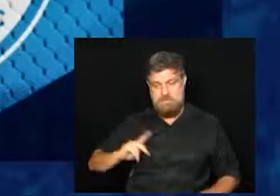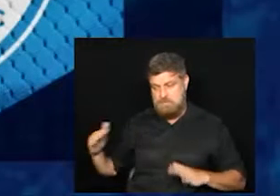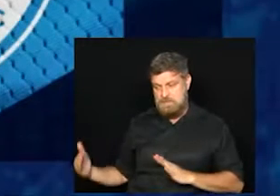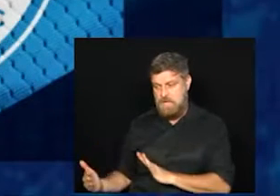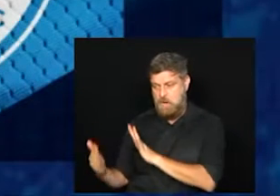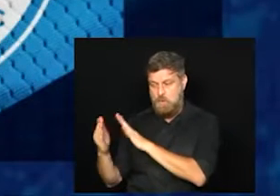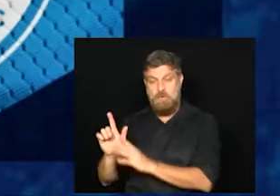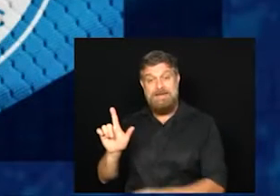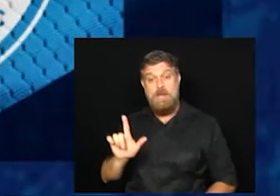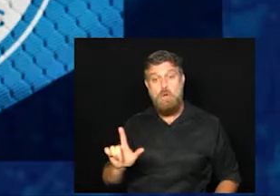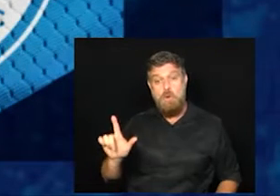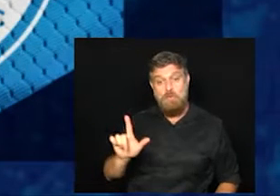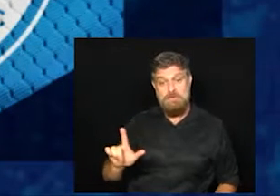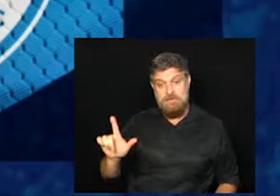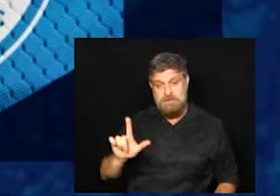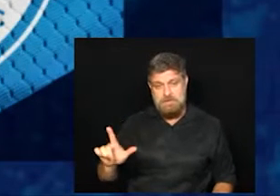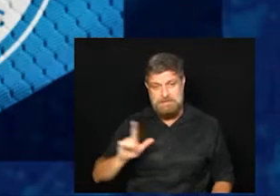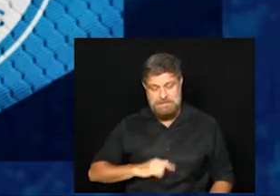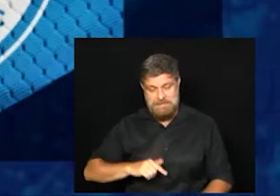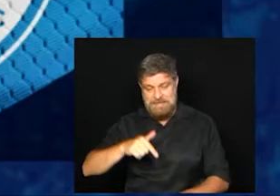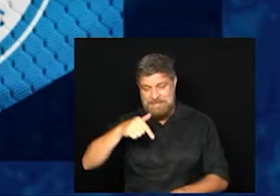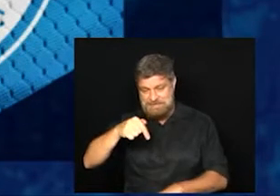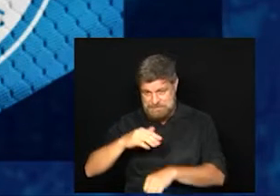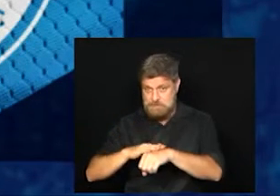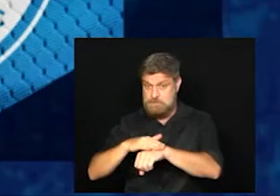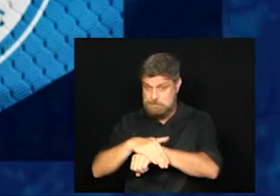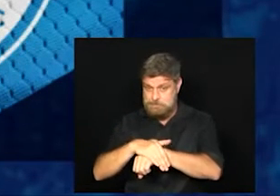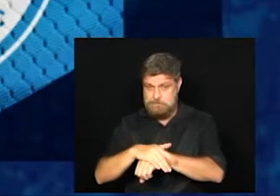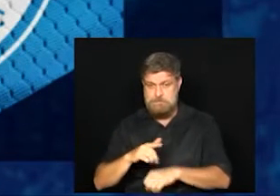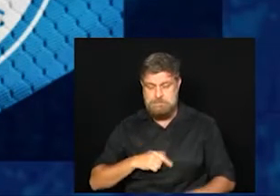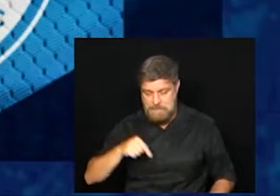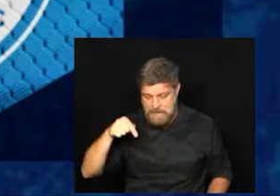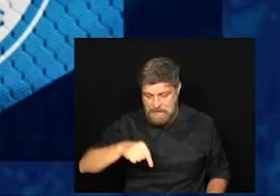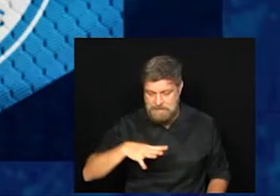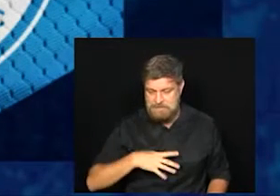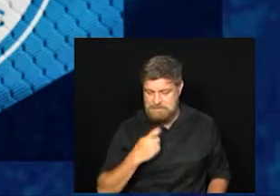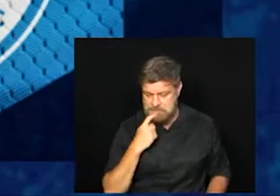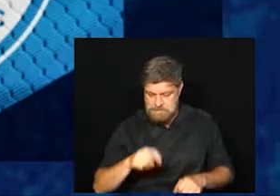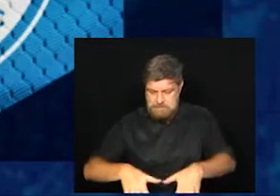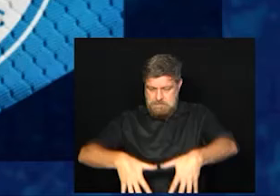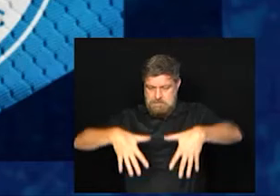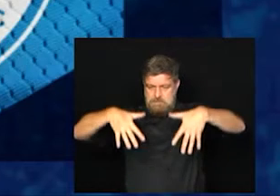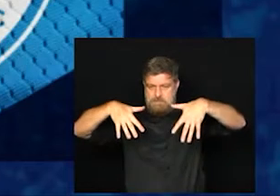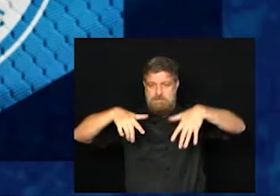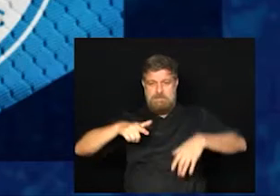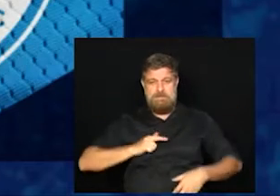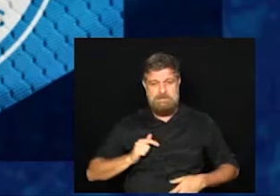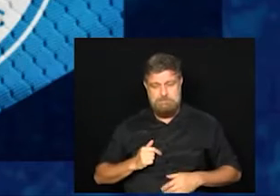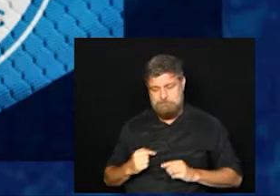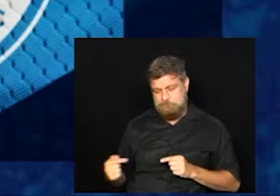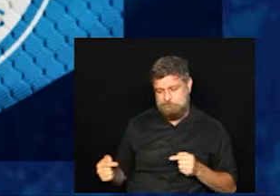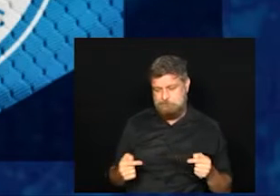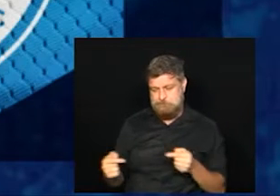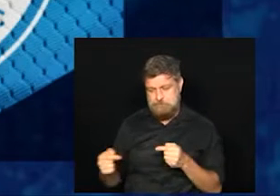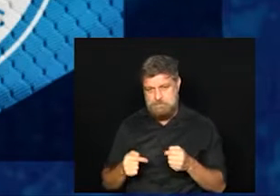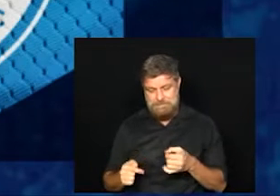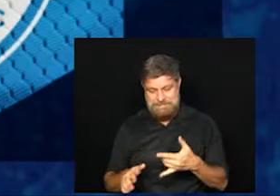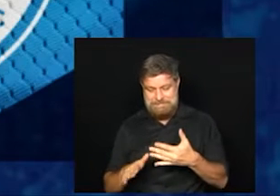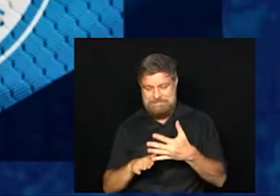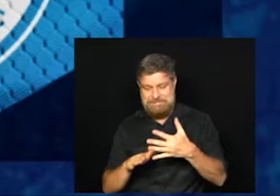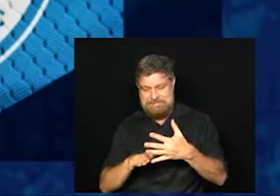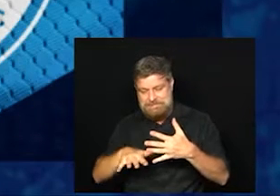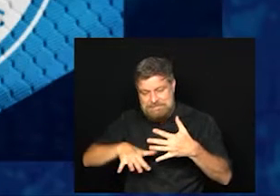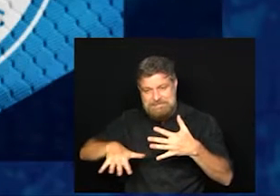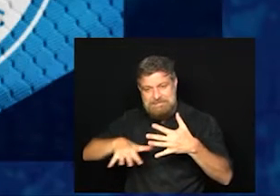campo diante do Londrina, às 7 horas da noite, no estádio Moisés Lucarelli. Um duelo da zona de